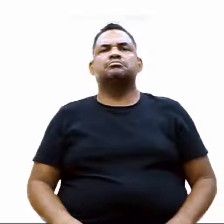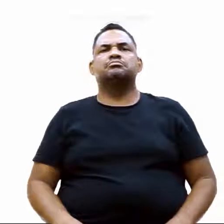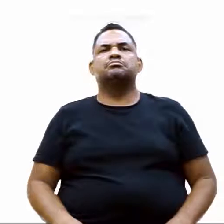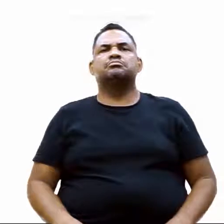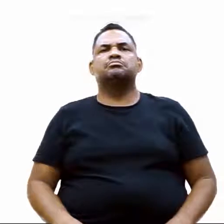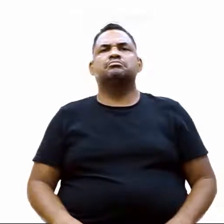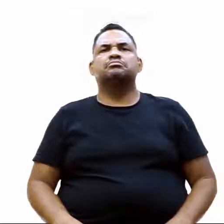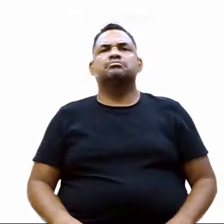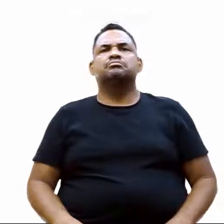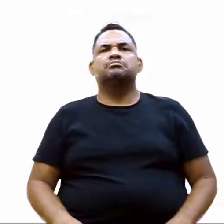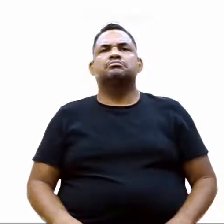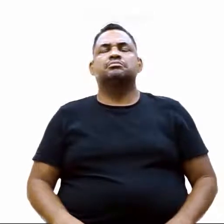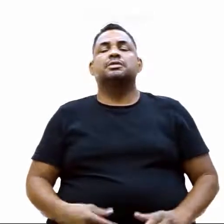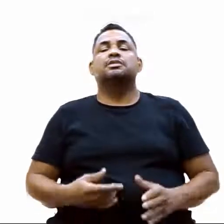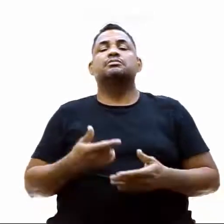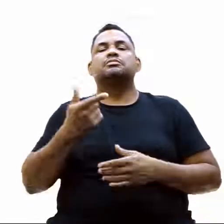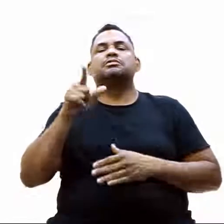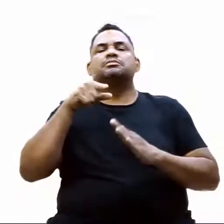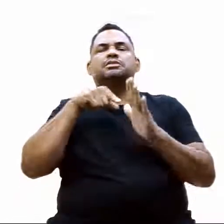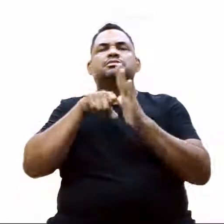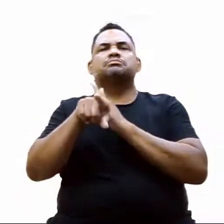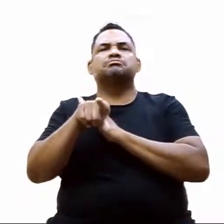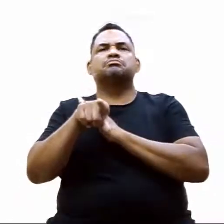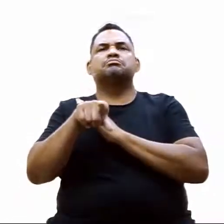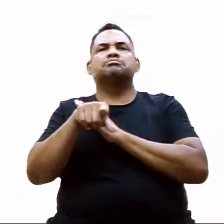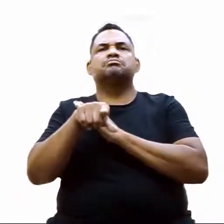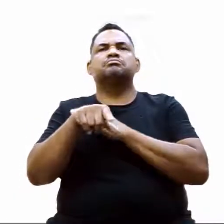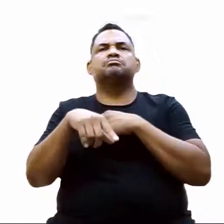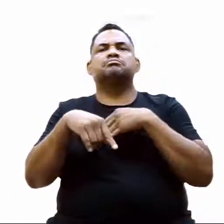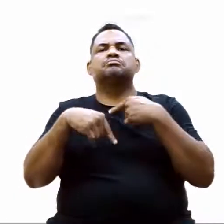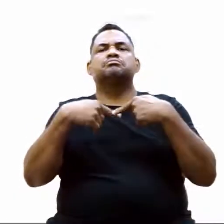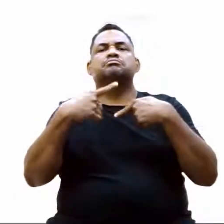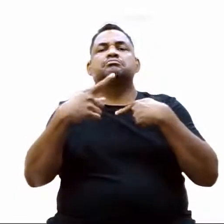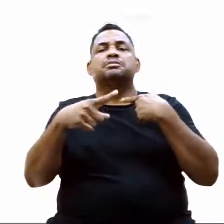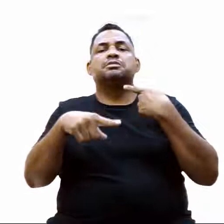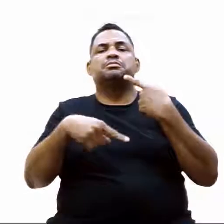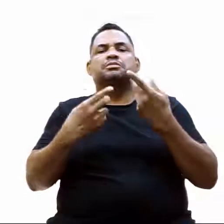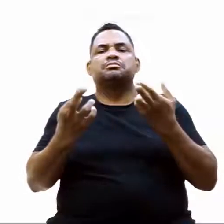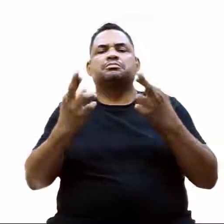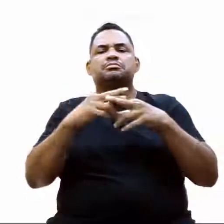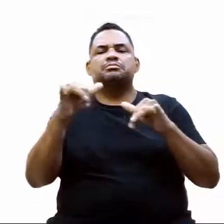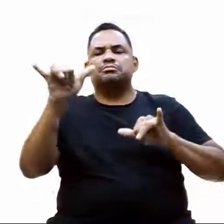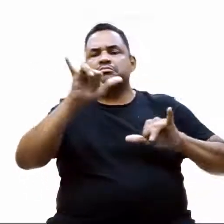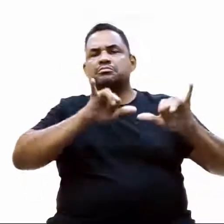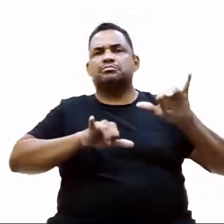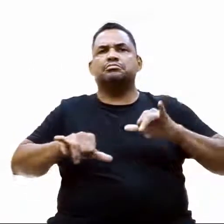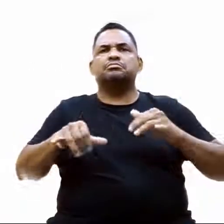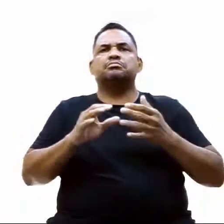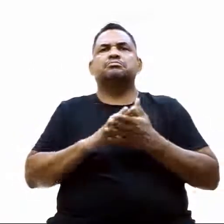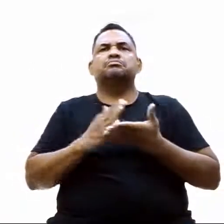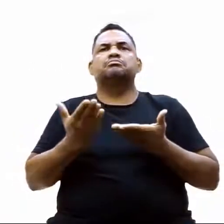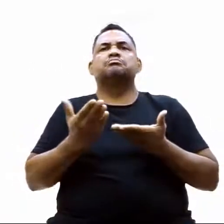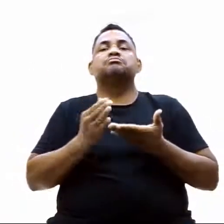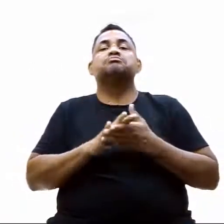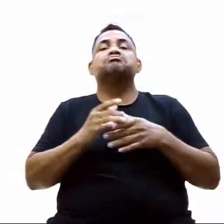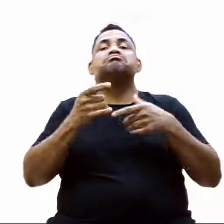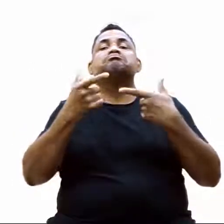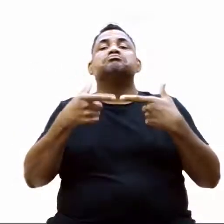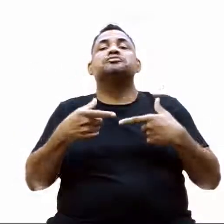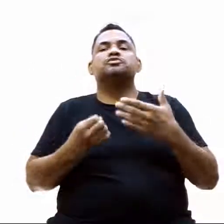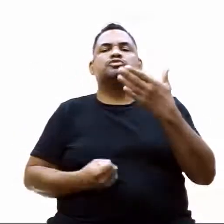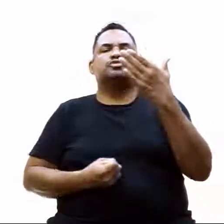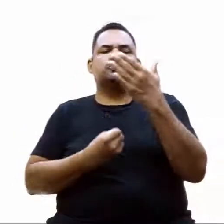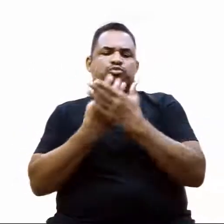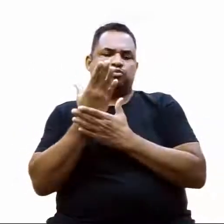A outra pergunta. Depois da reação química, de onde vêm os produtos? Quer